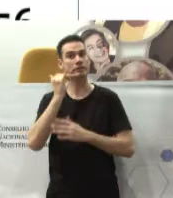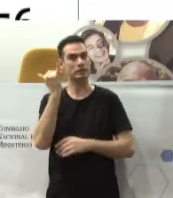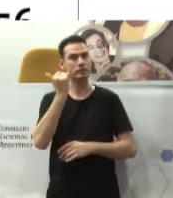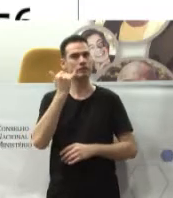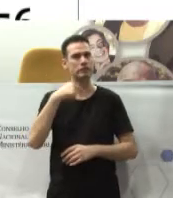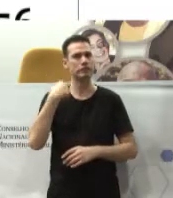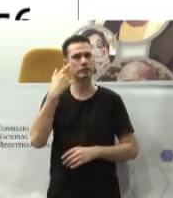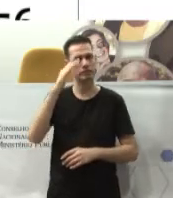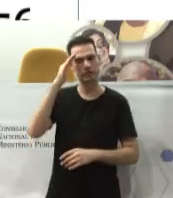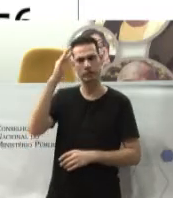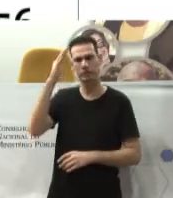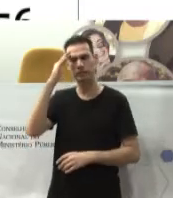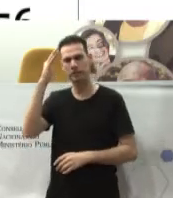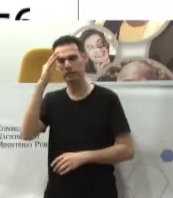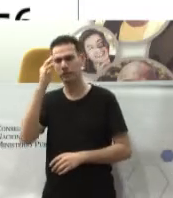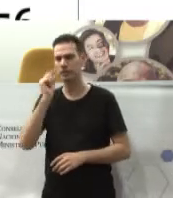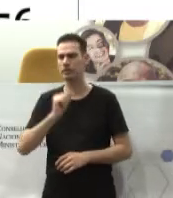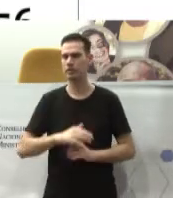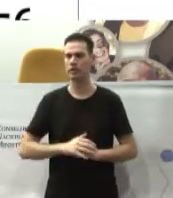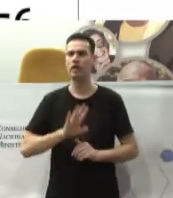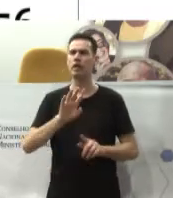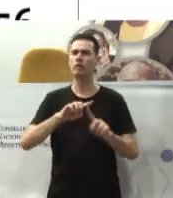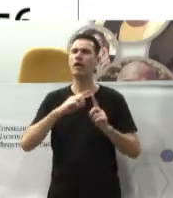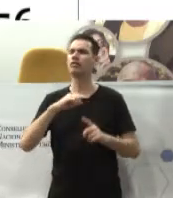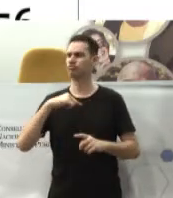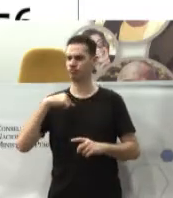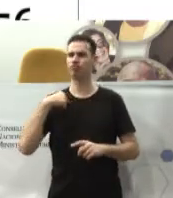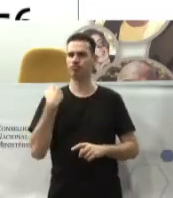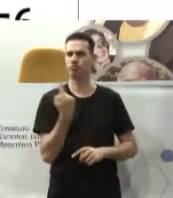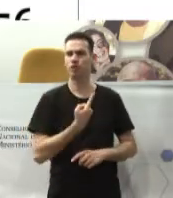do pensamento de todos nós, mas que nós,